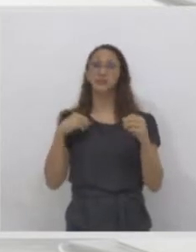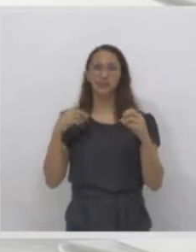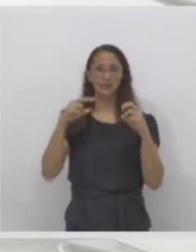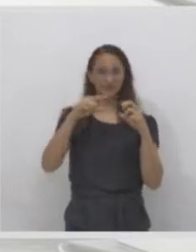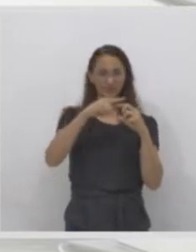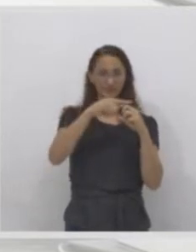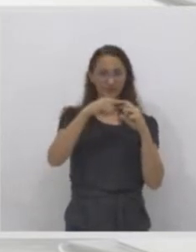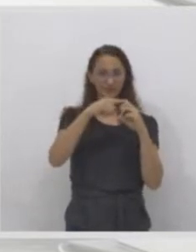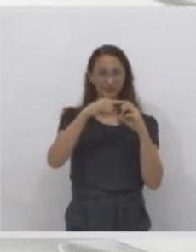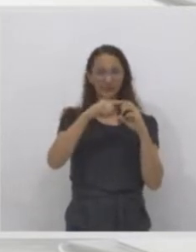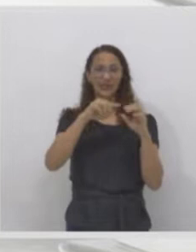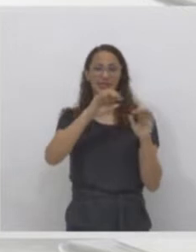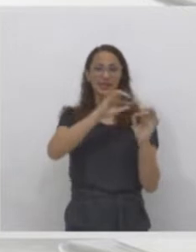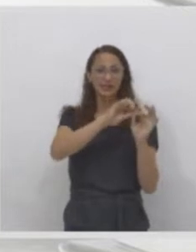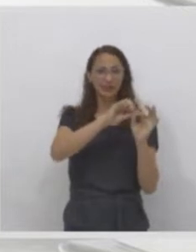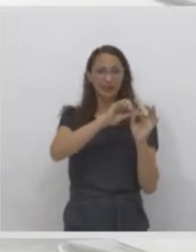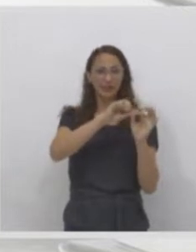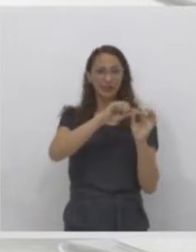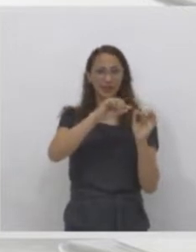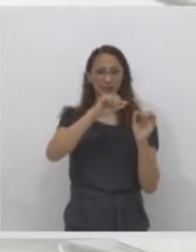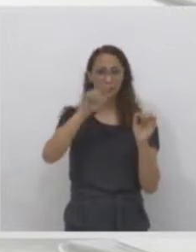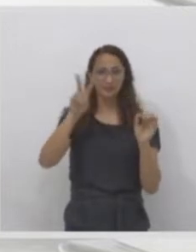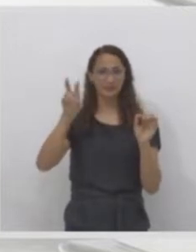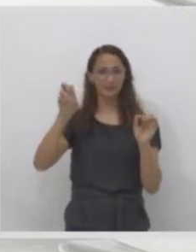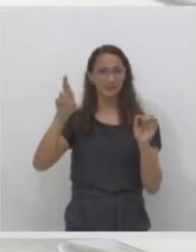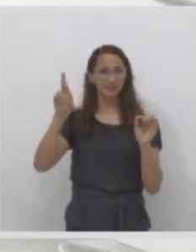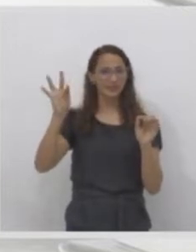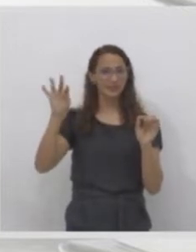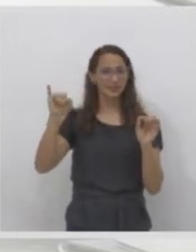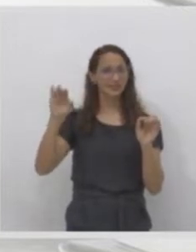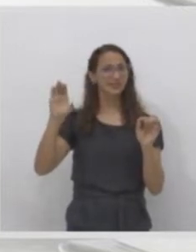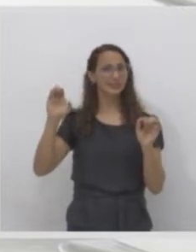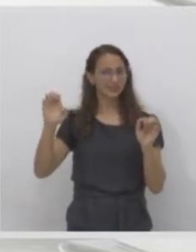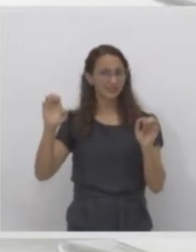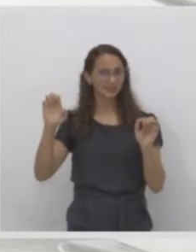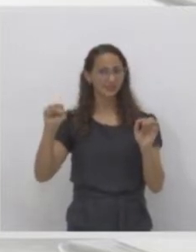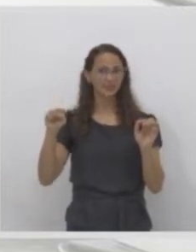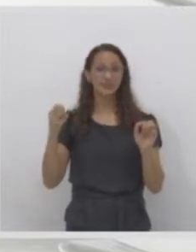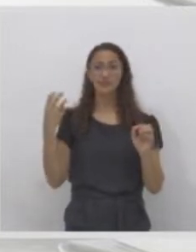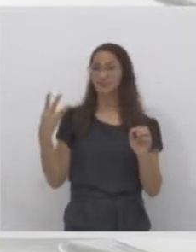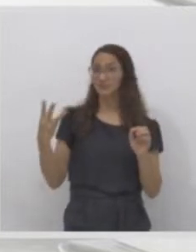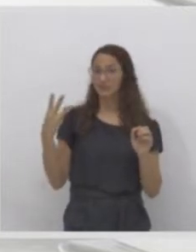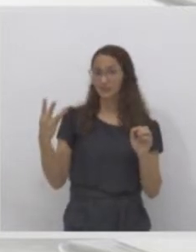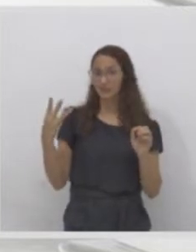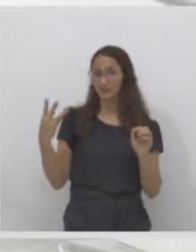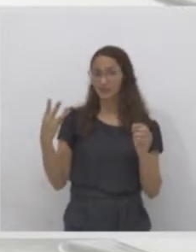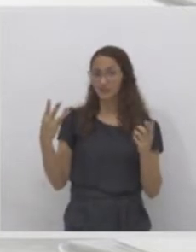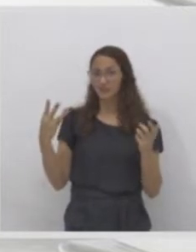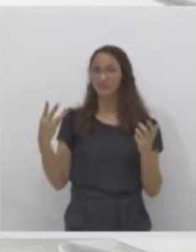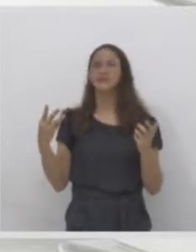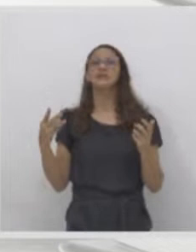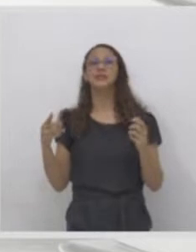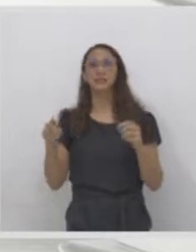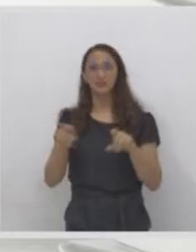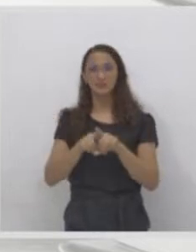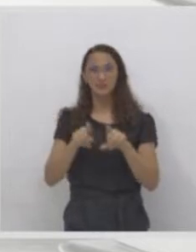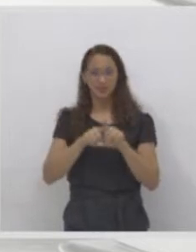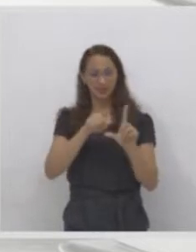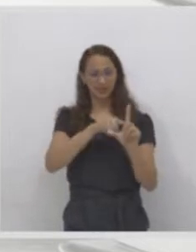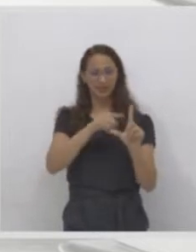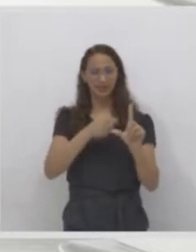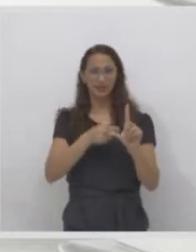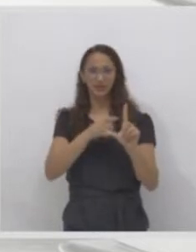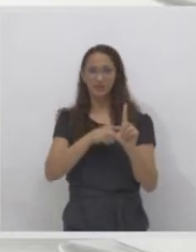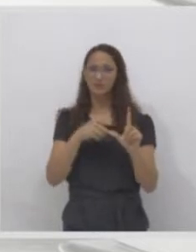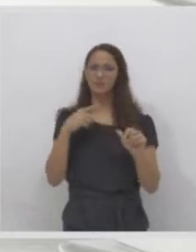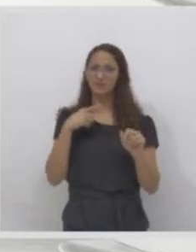um polígono que possui 3 lados e necessariamente é uma figura plana cujos lados